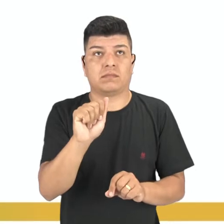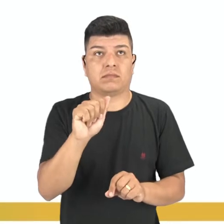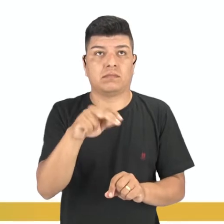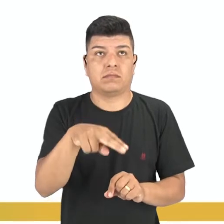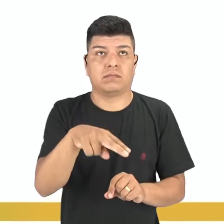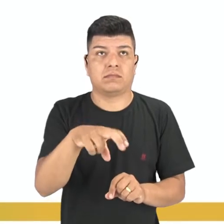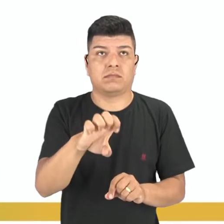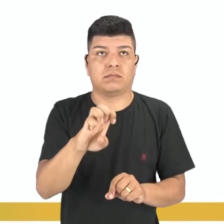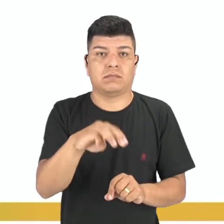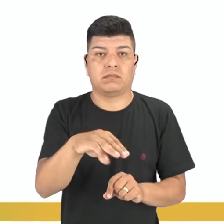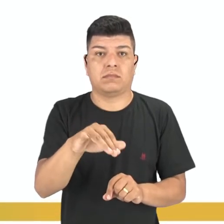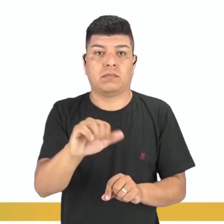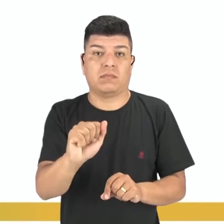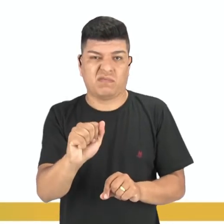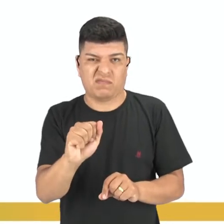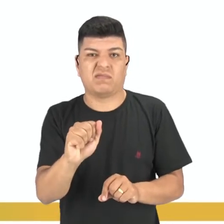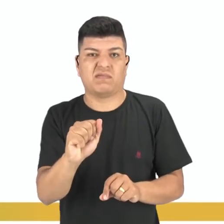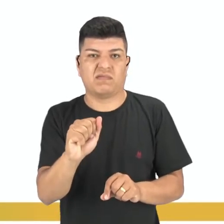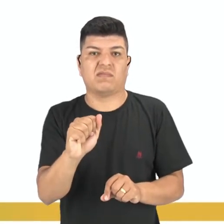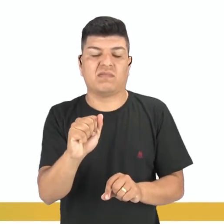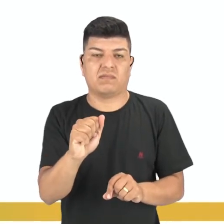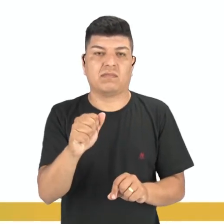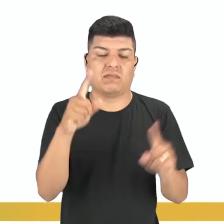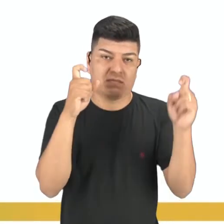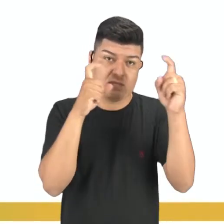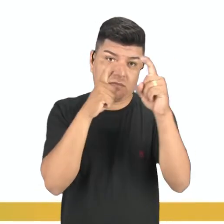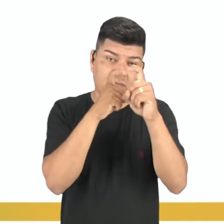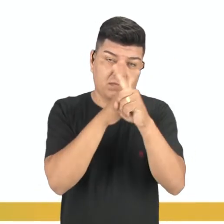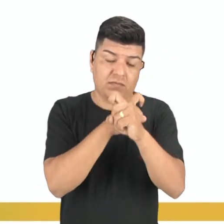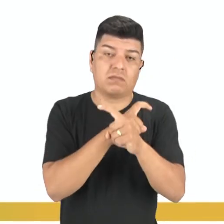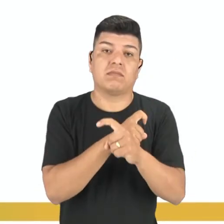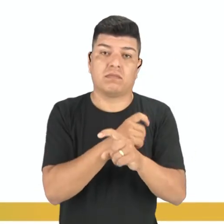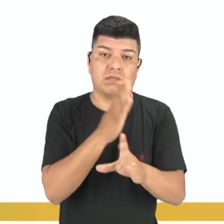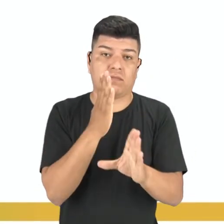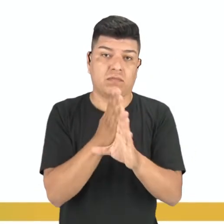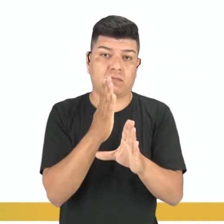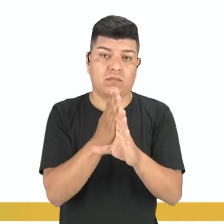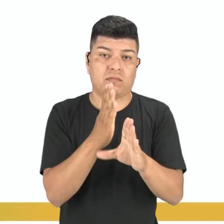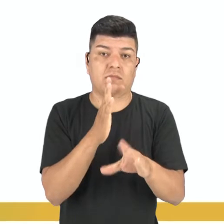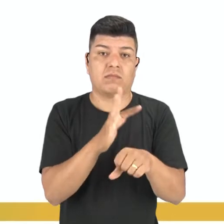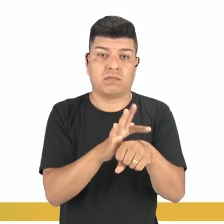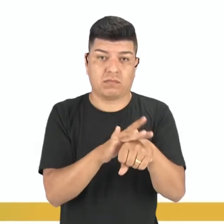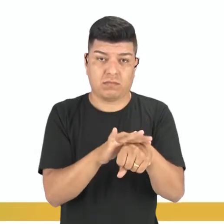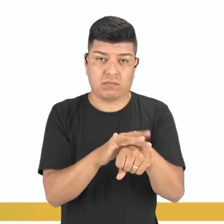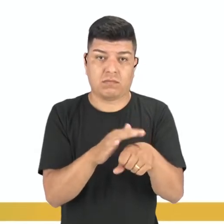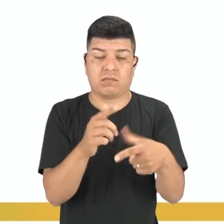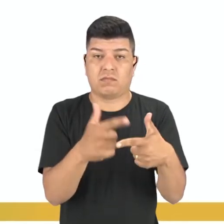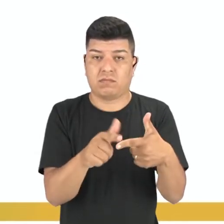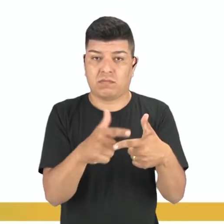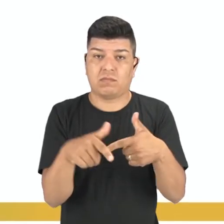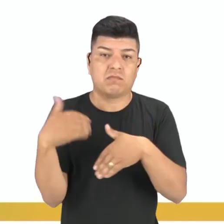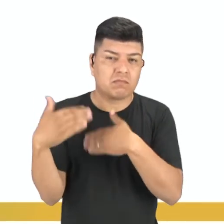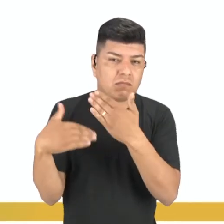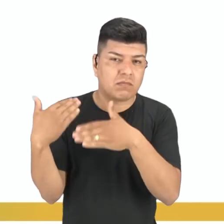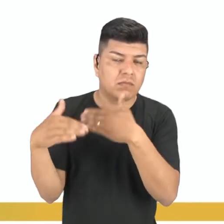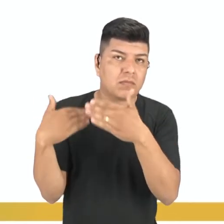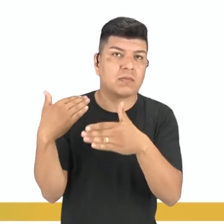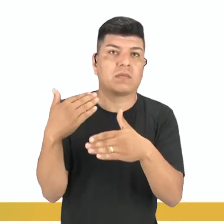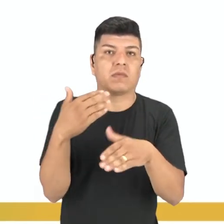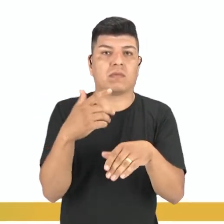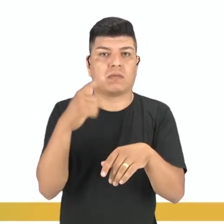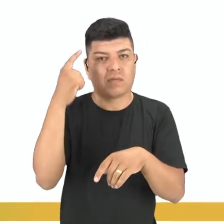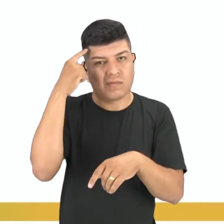anemia crônica né ela tem dificuldade ela pode ter vários problemas Associados à anemia assim também comprou o desenvolvimento